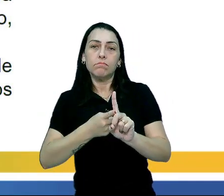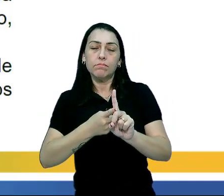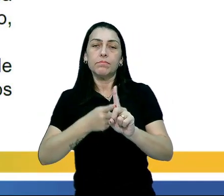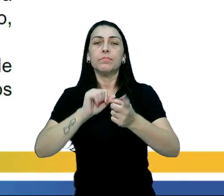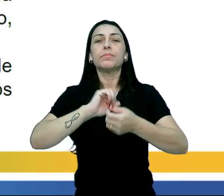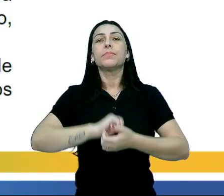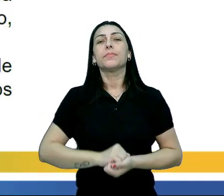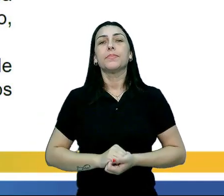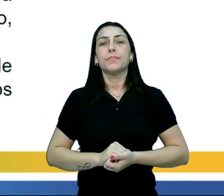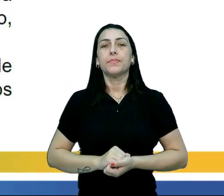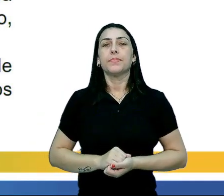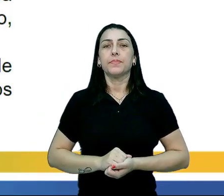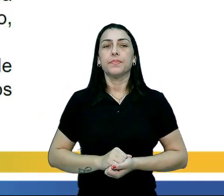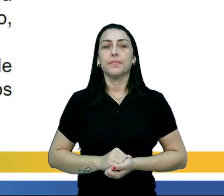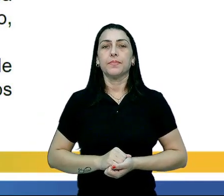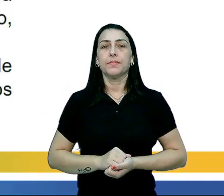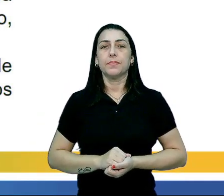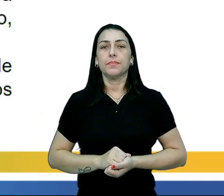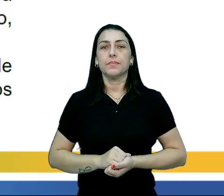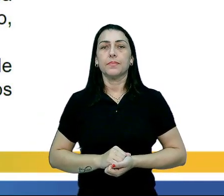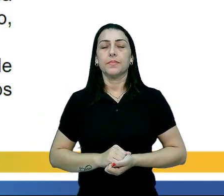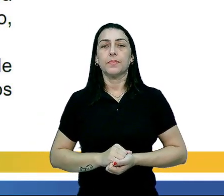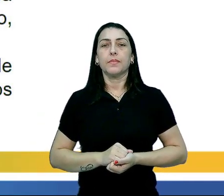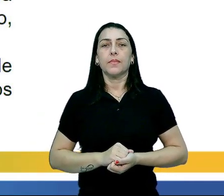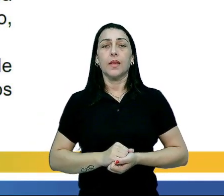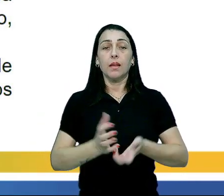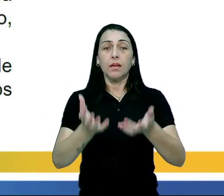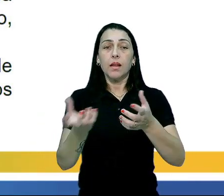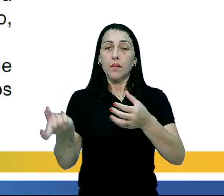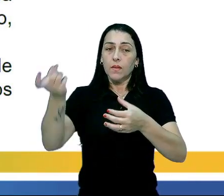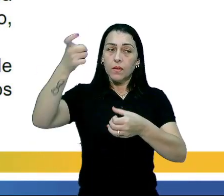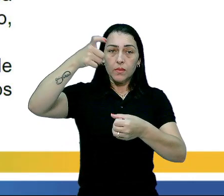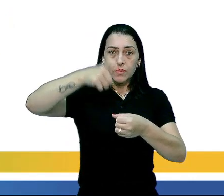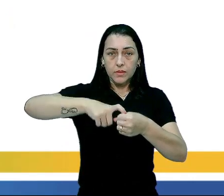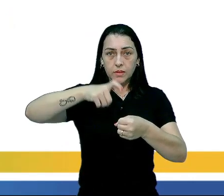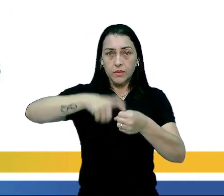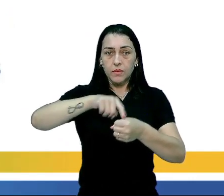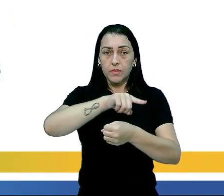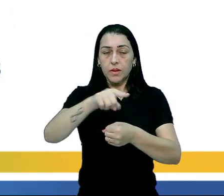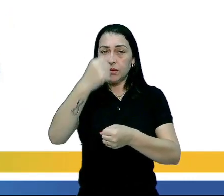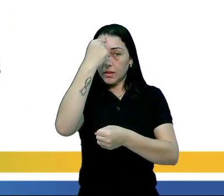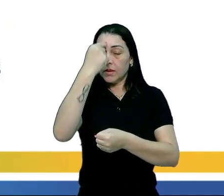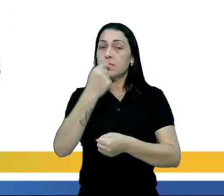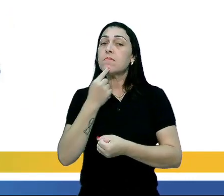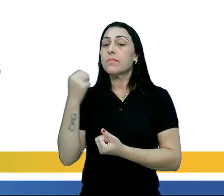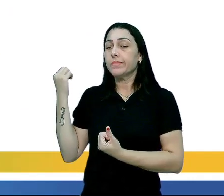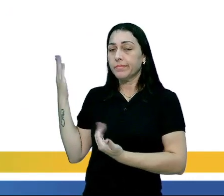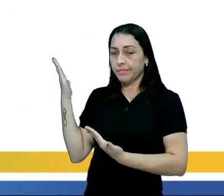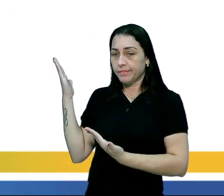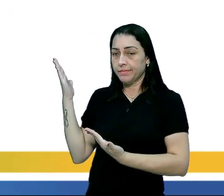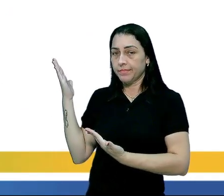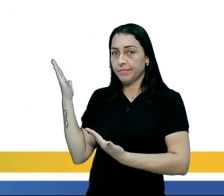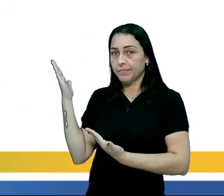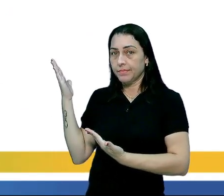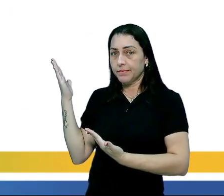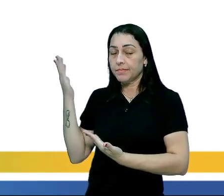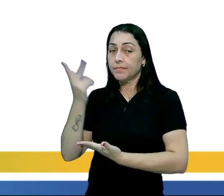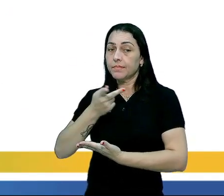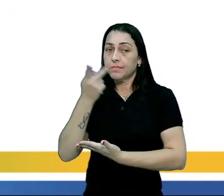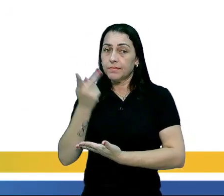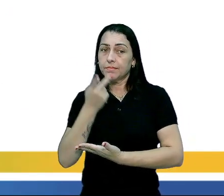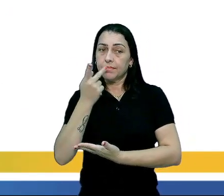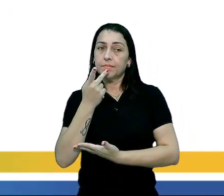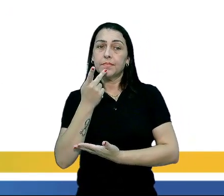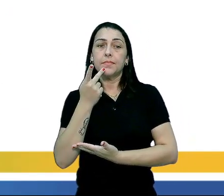taxa de fecundidade. Pessoal, quero voltar com vocês na imagem. A imagem diz: